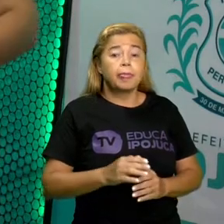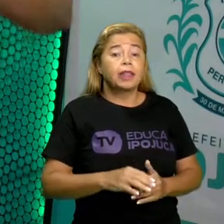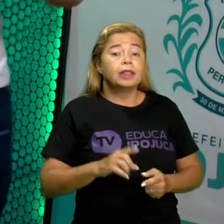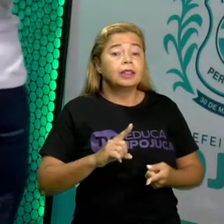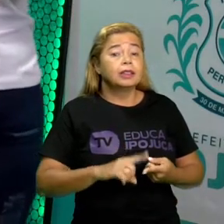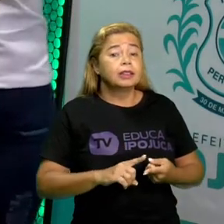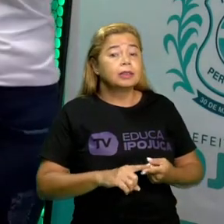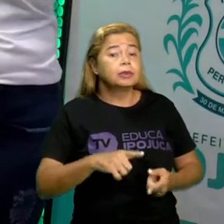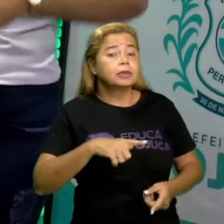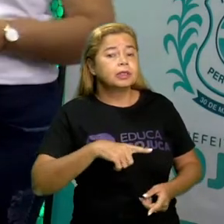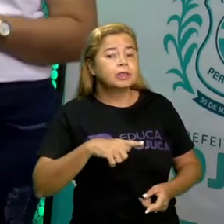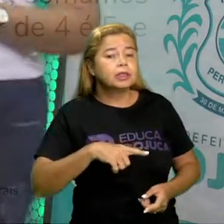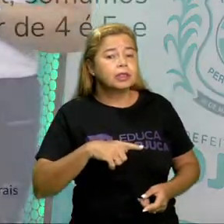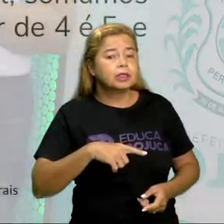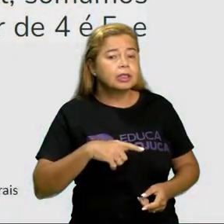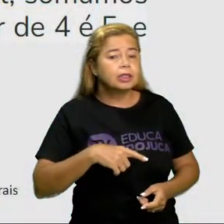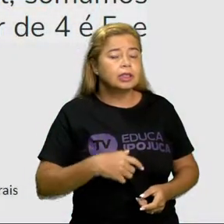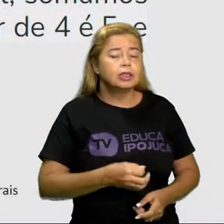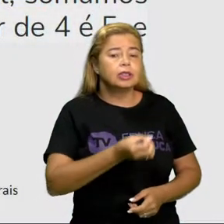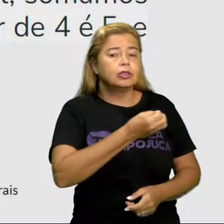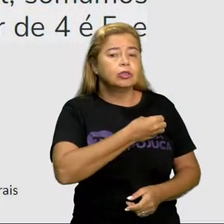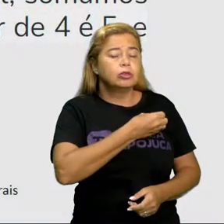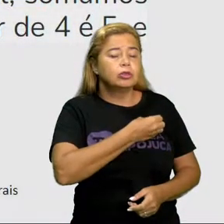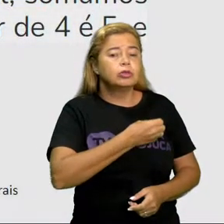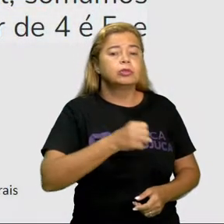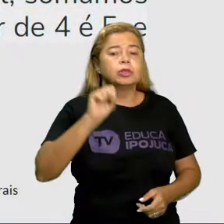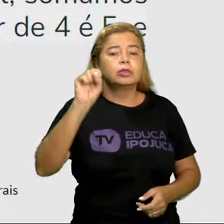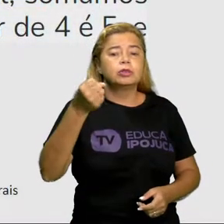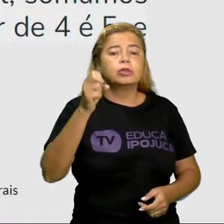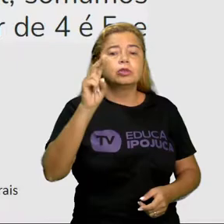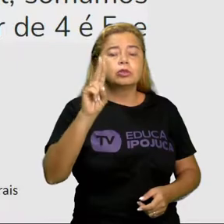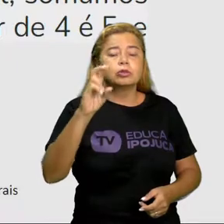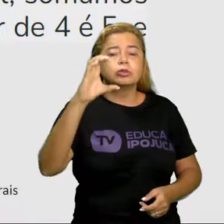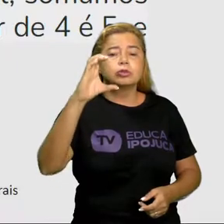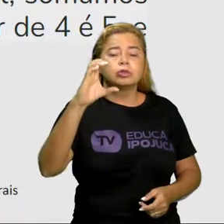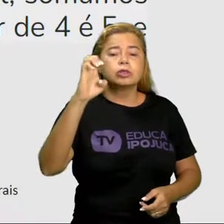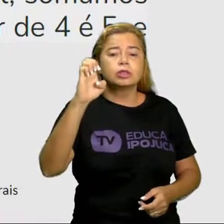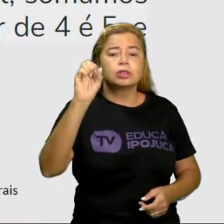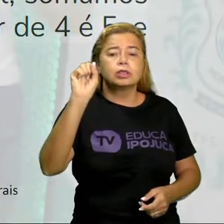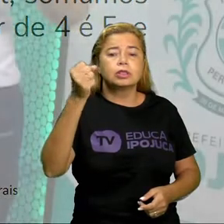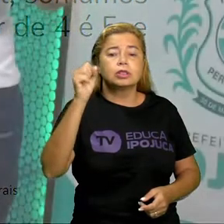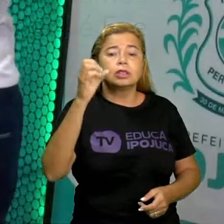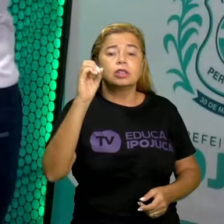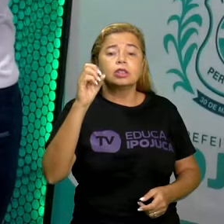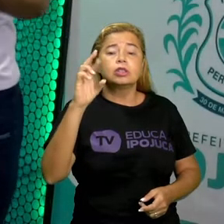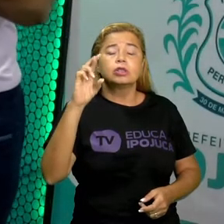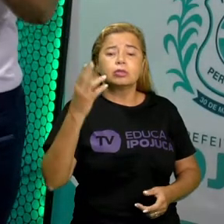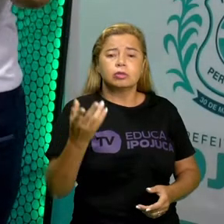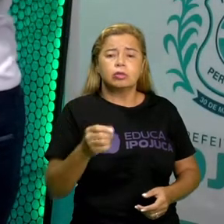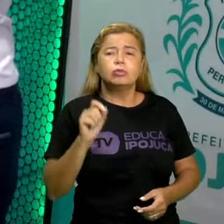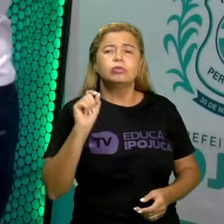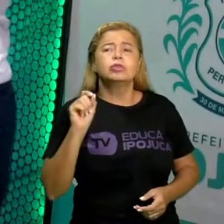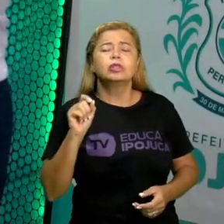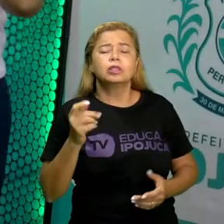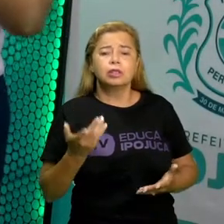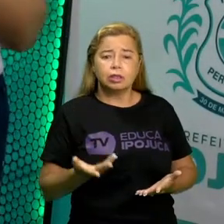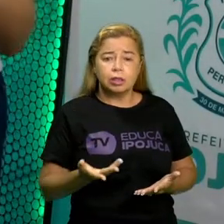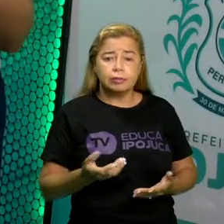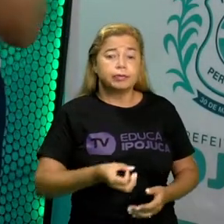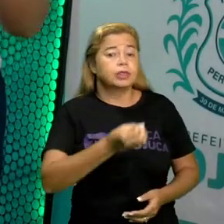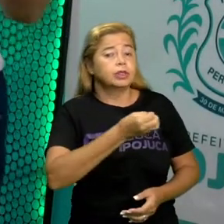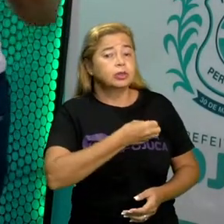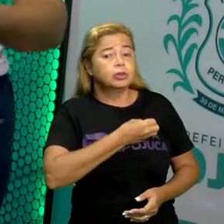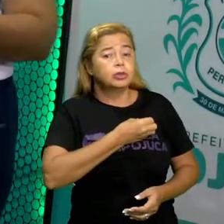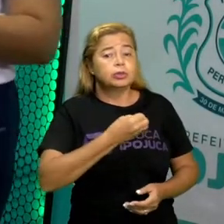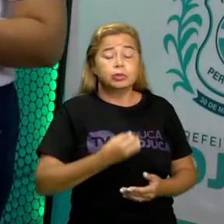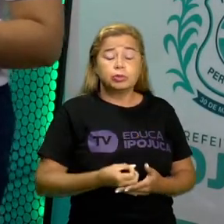gente? O sucessor de um número. A gente tem que entender que o sucessor é o número que vem depois. Qual é o número que vem